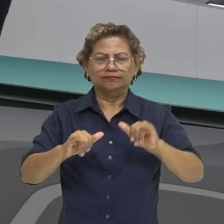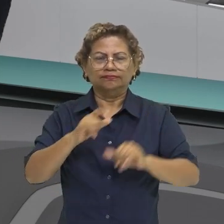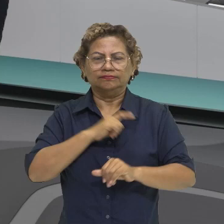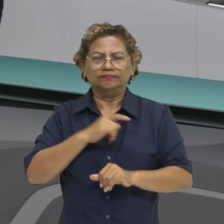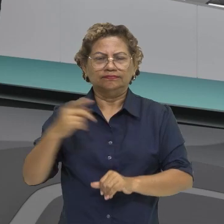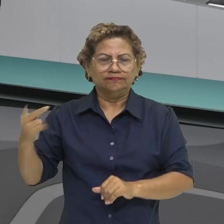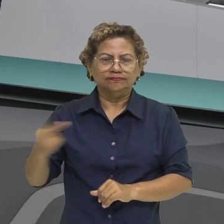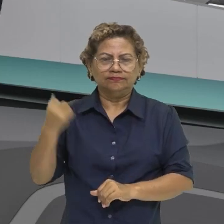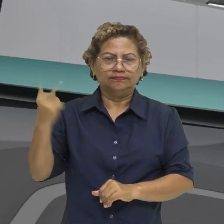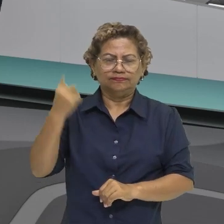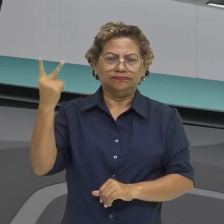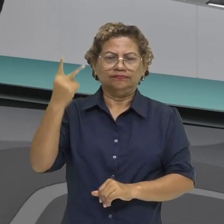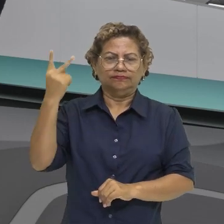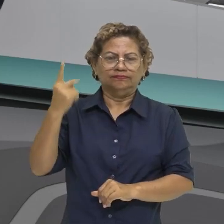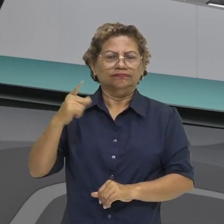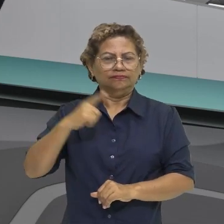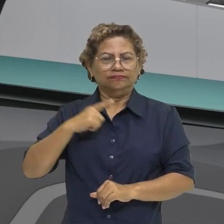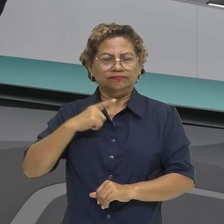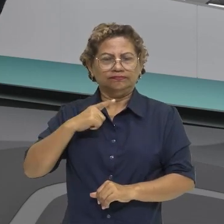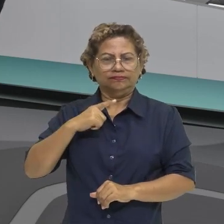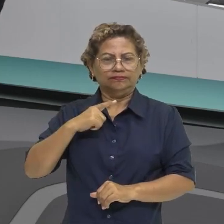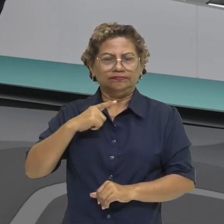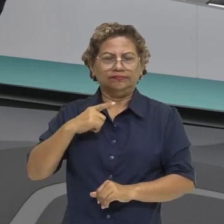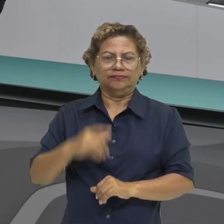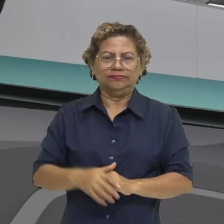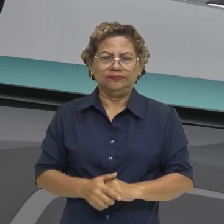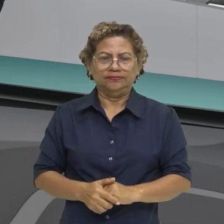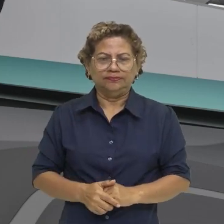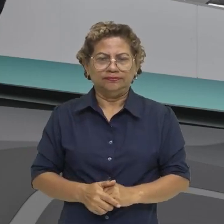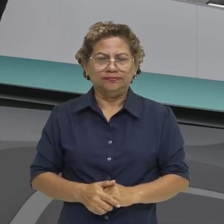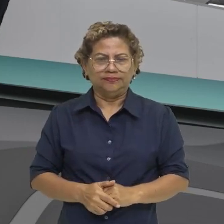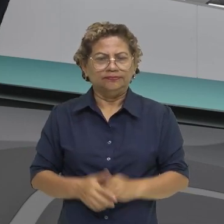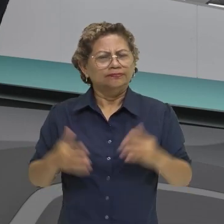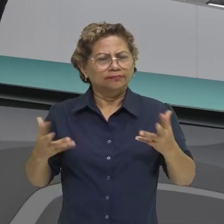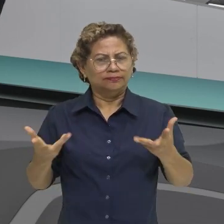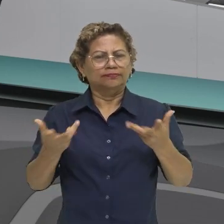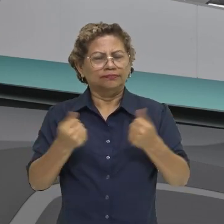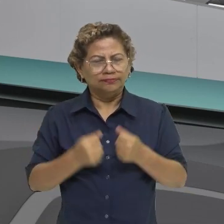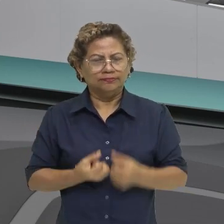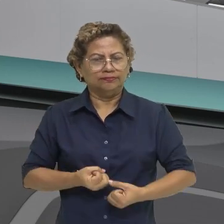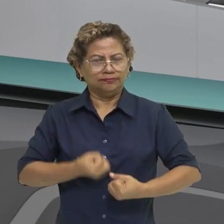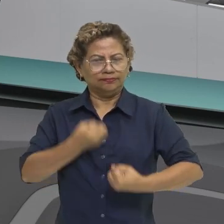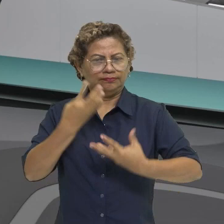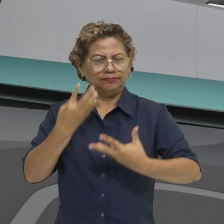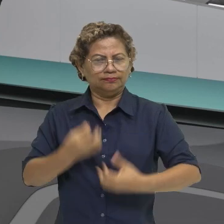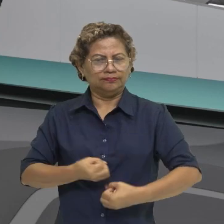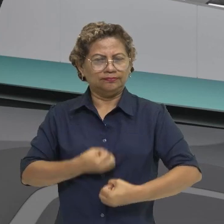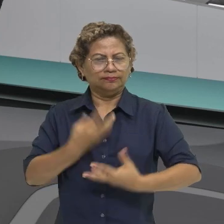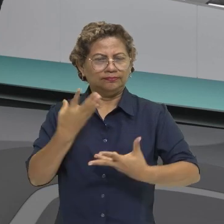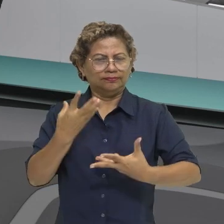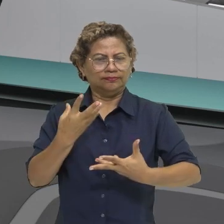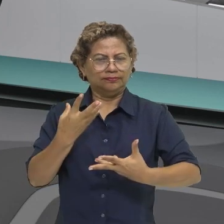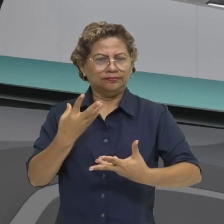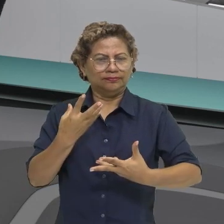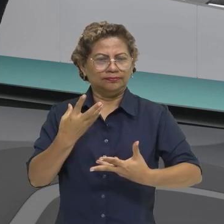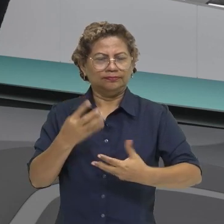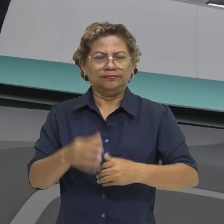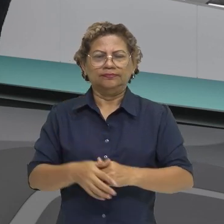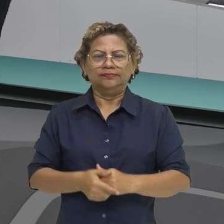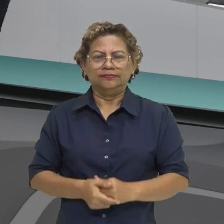valor mais alto se alevanta. Olha isso aí. O poeta, ele está,